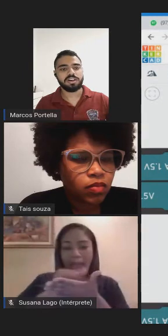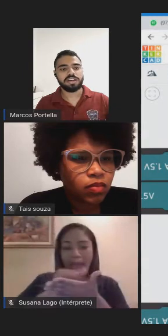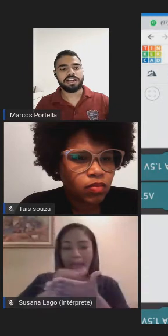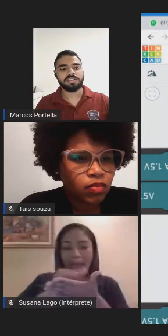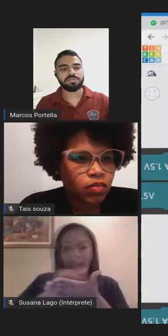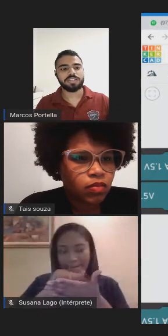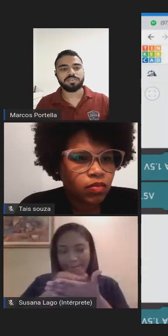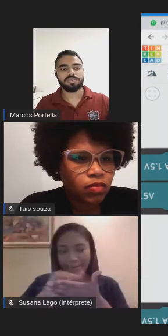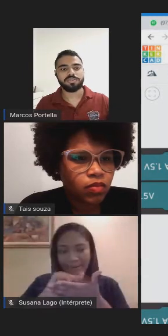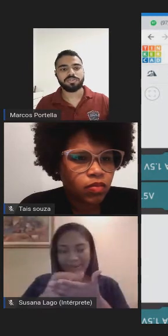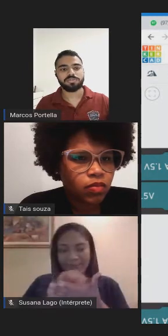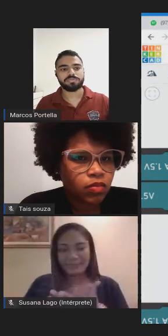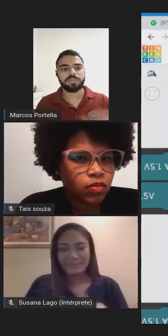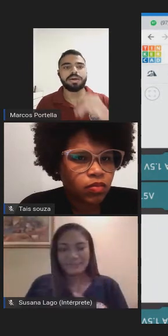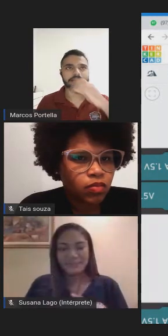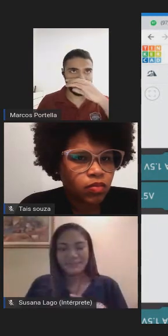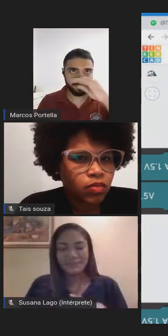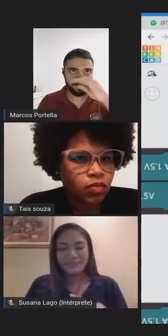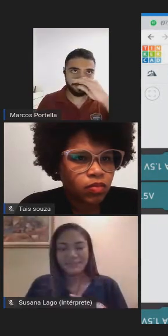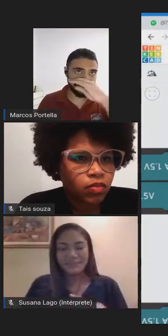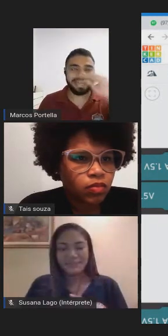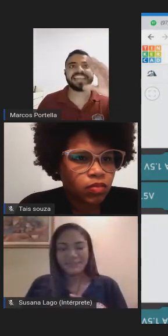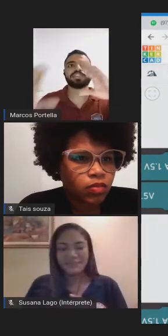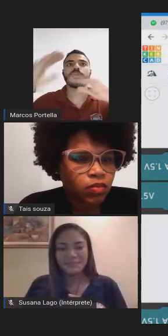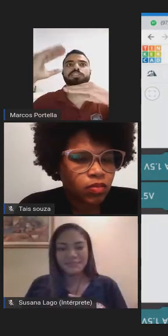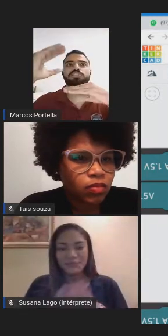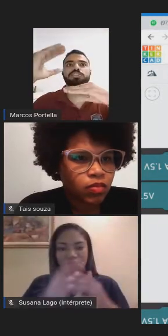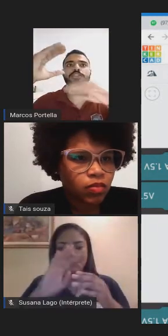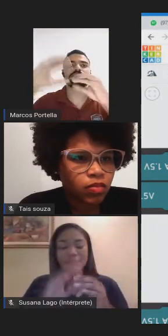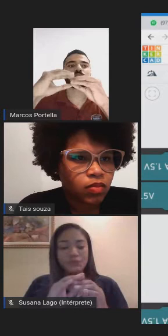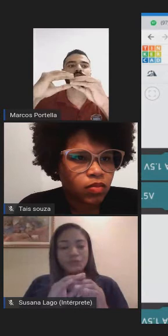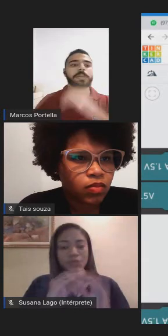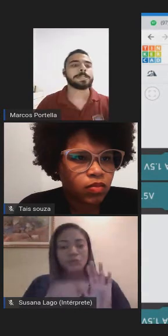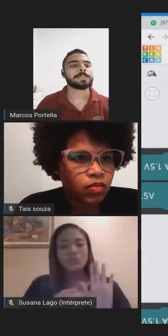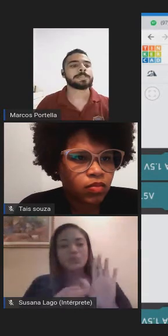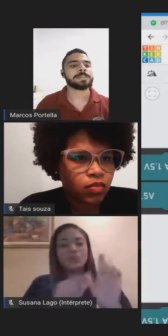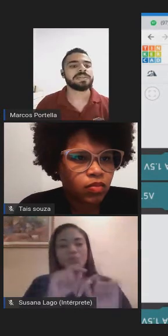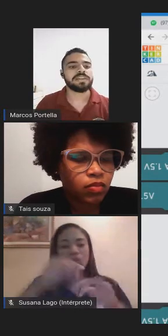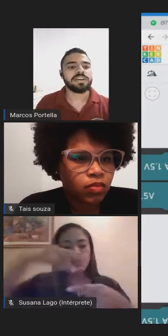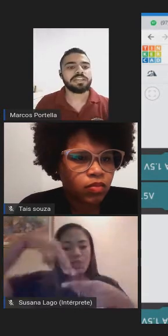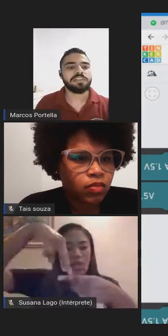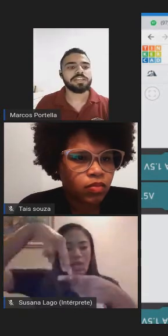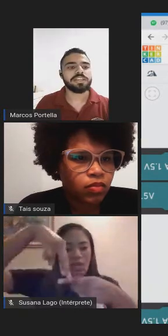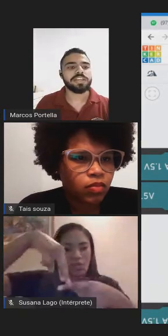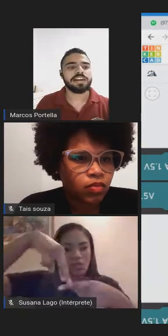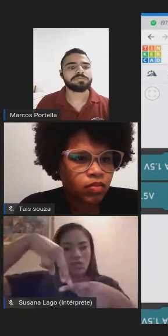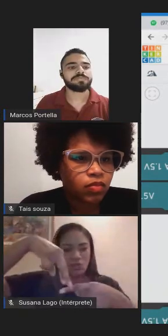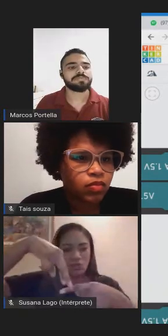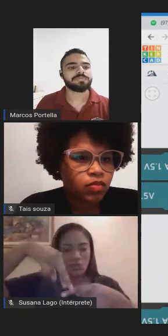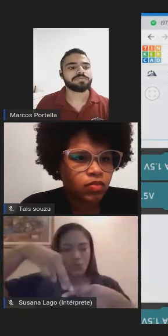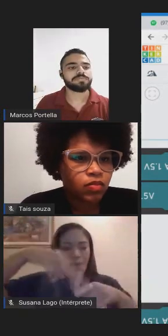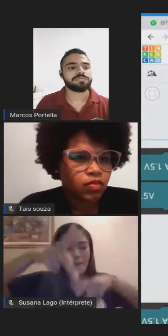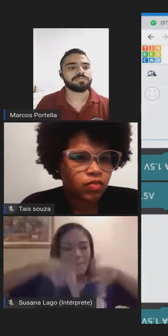Vou colocar um resistor em paralelo, ou seja, aqueles dois resistores vai se tornar um só. E aí eu vou